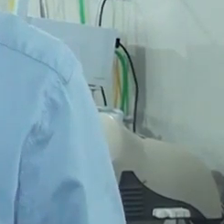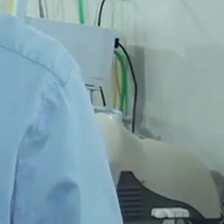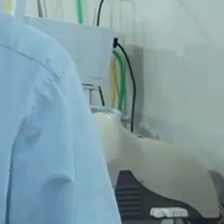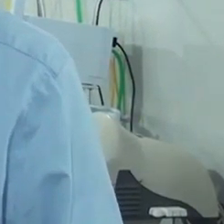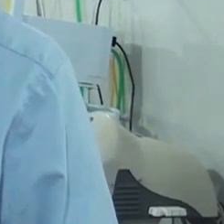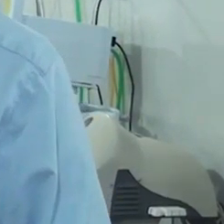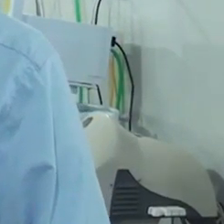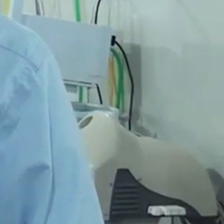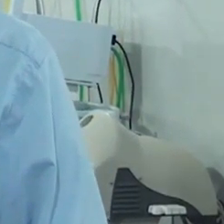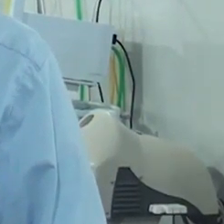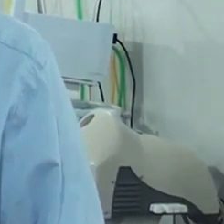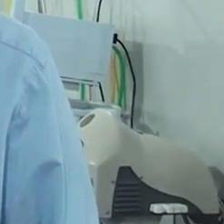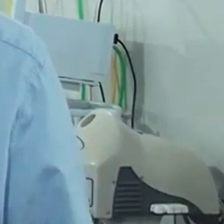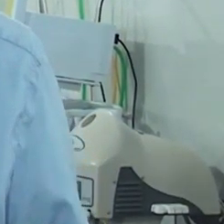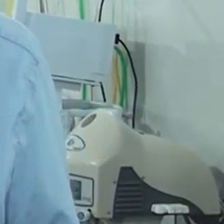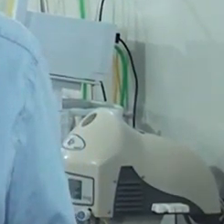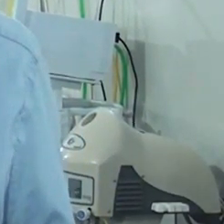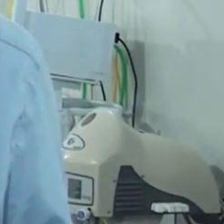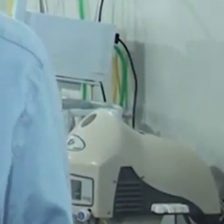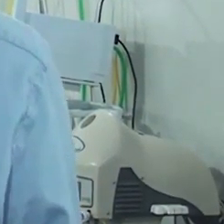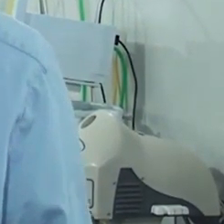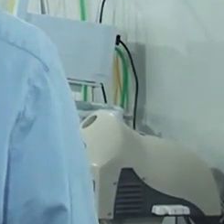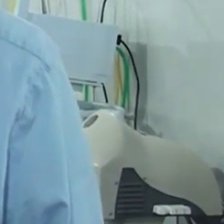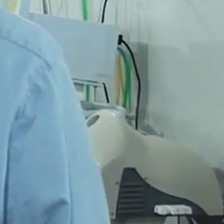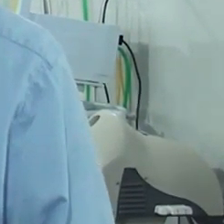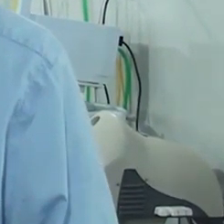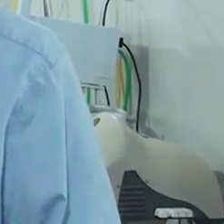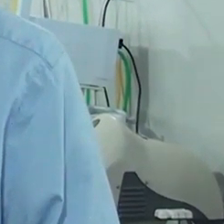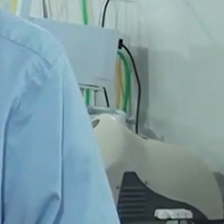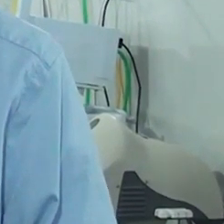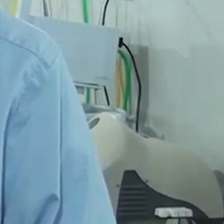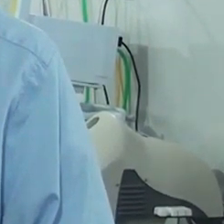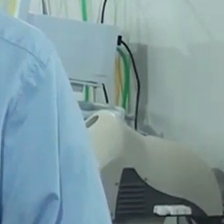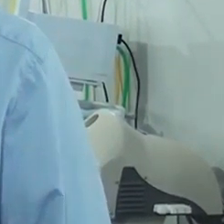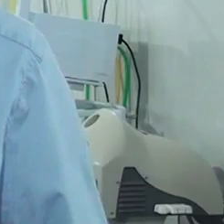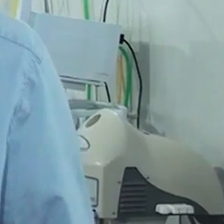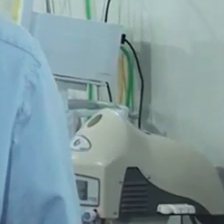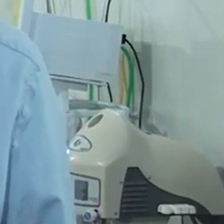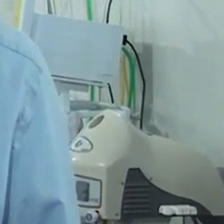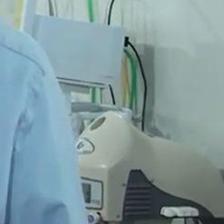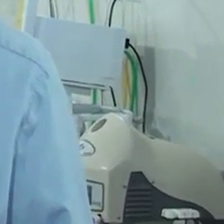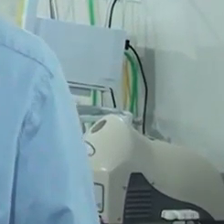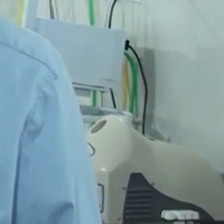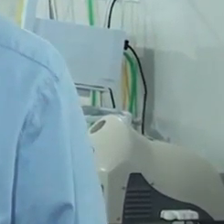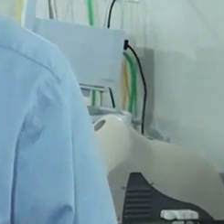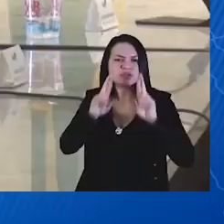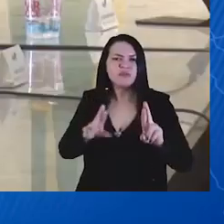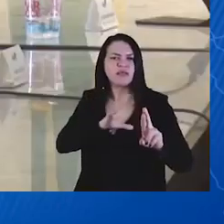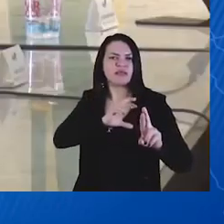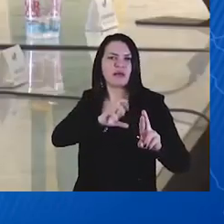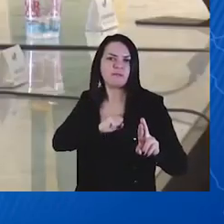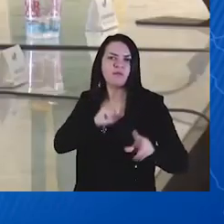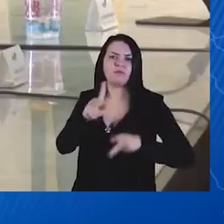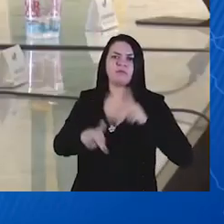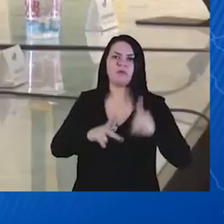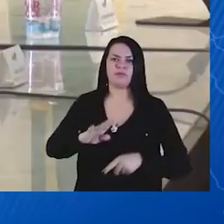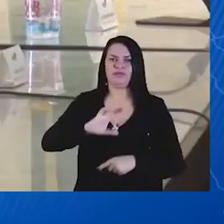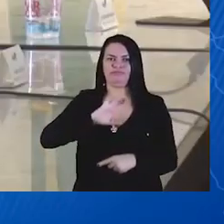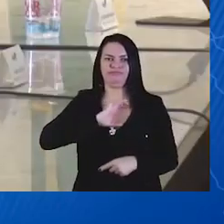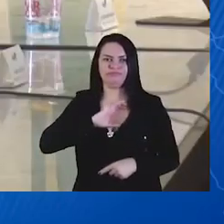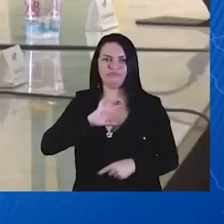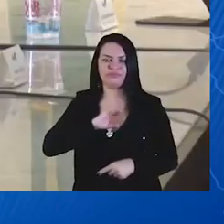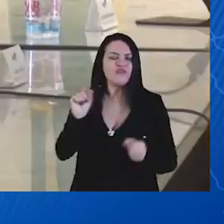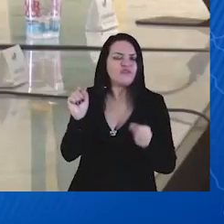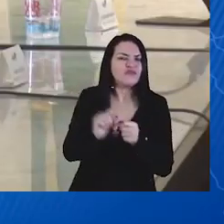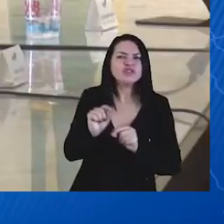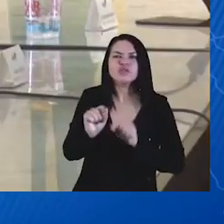O prefeito de Caxias, Fábio Gentil, falou sobre a assinatura dos convênios realizados na última semana na capital São Luís,